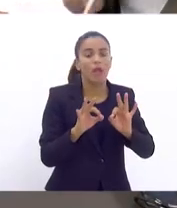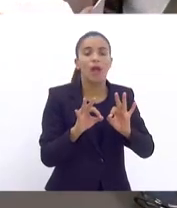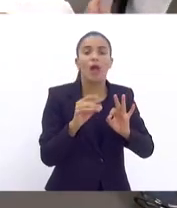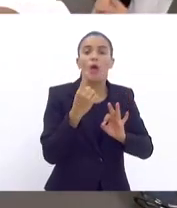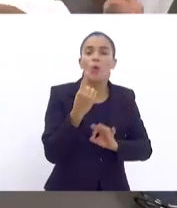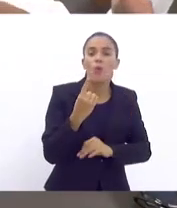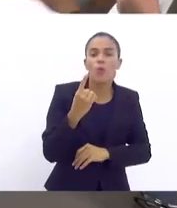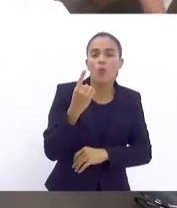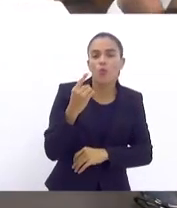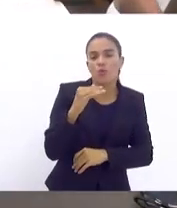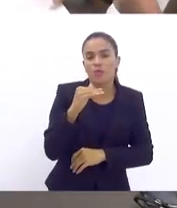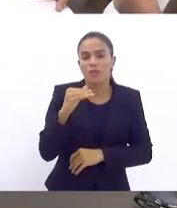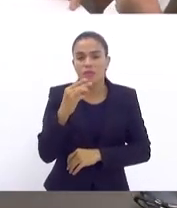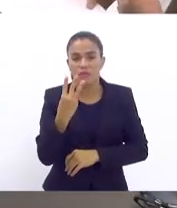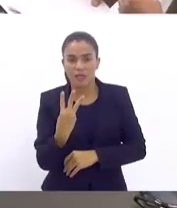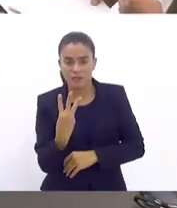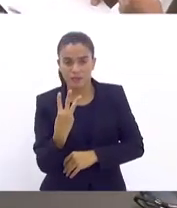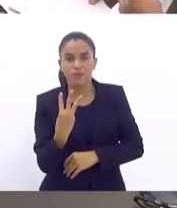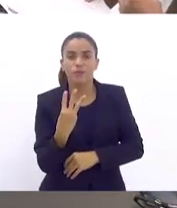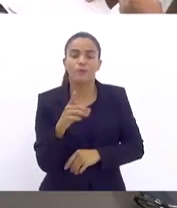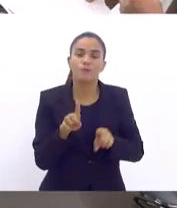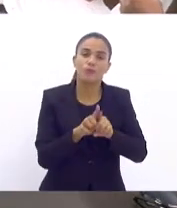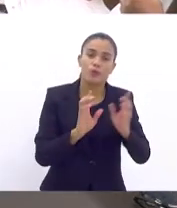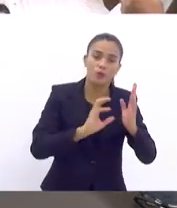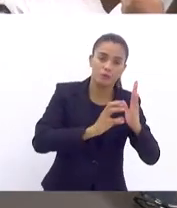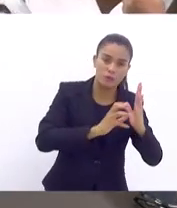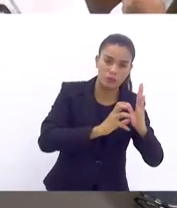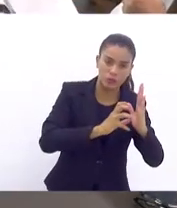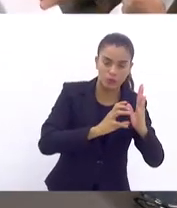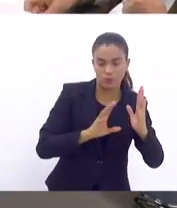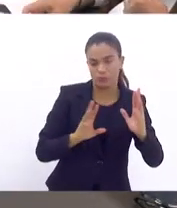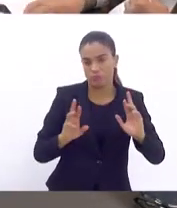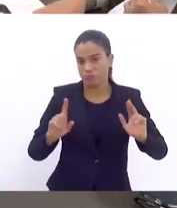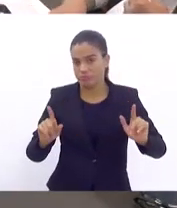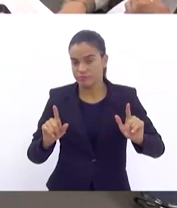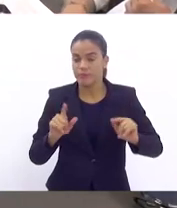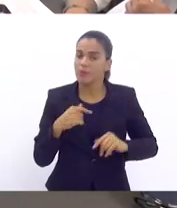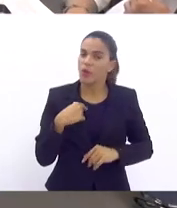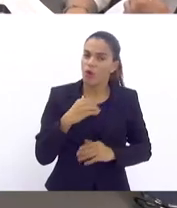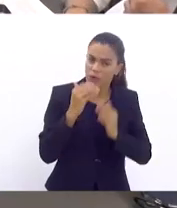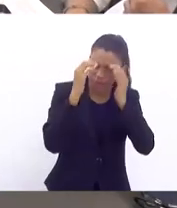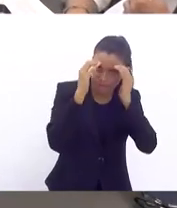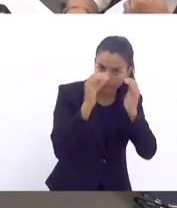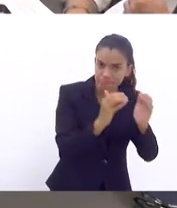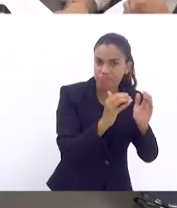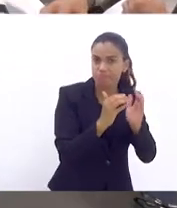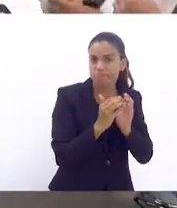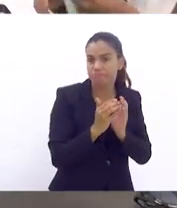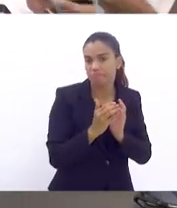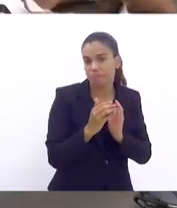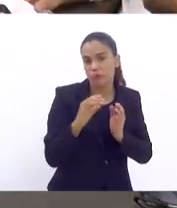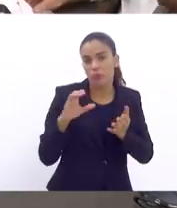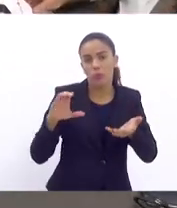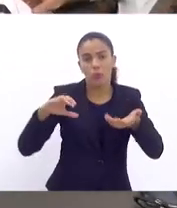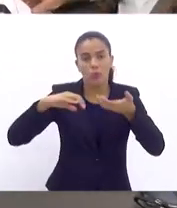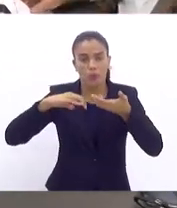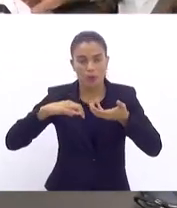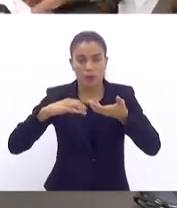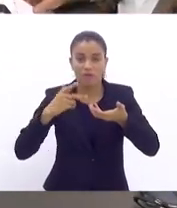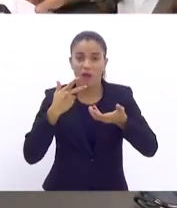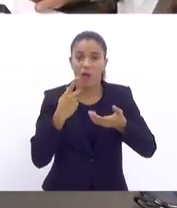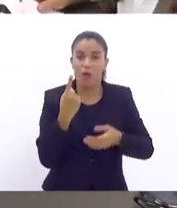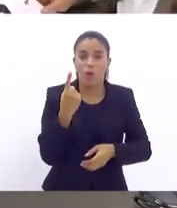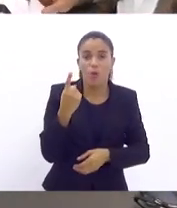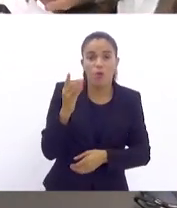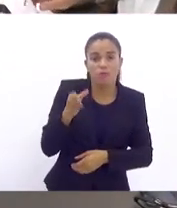terço de membros são cinco membros de dois partidos distintos mas a gente segue a lógica do congresso nacional que pede um terço